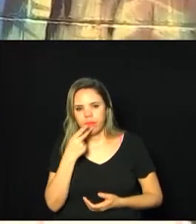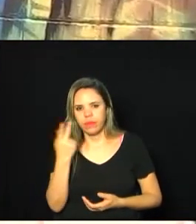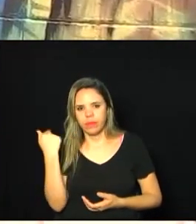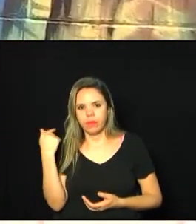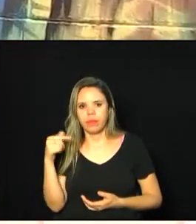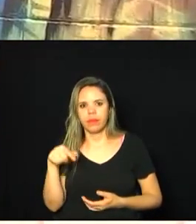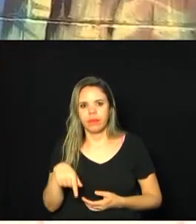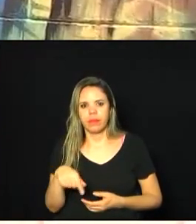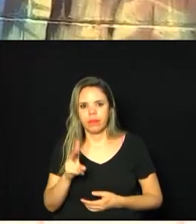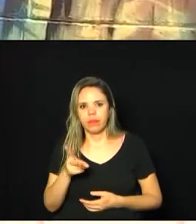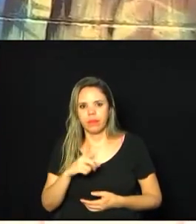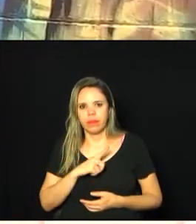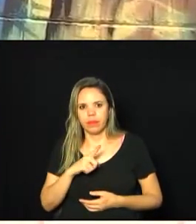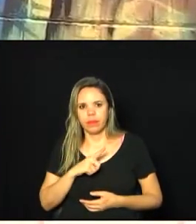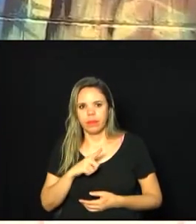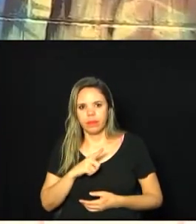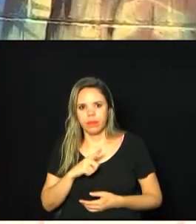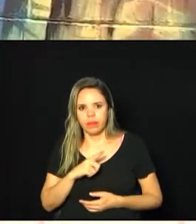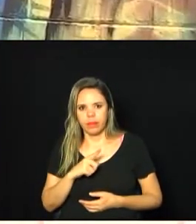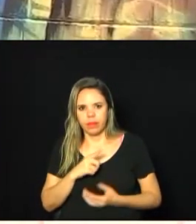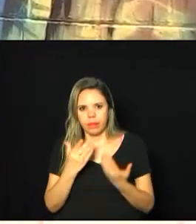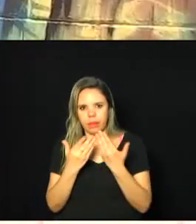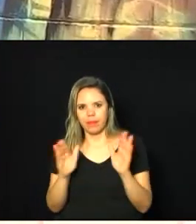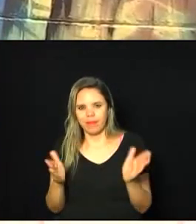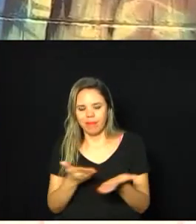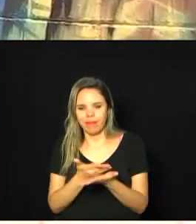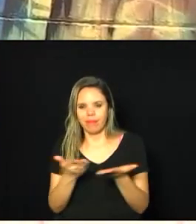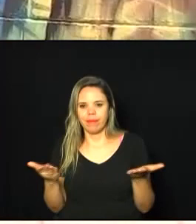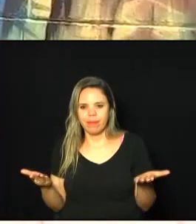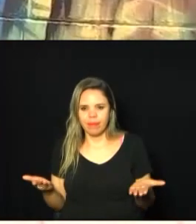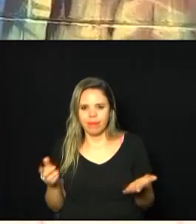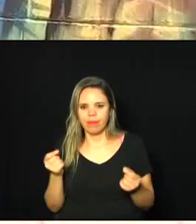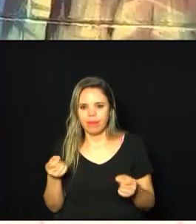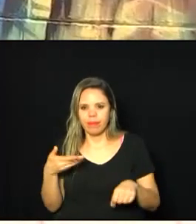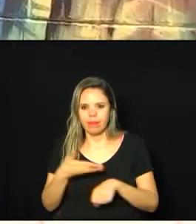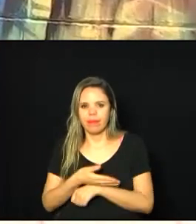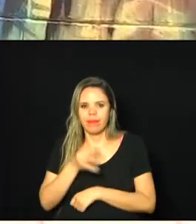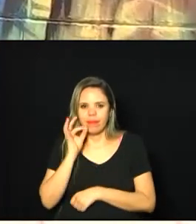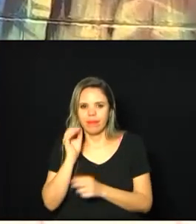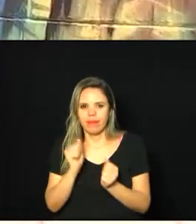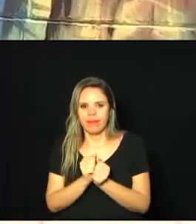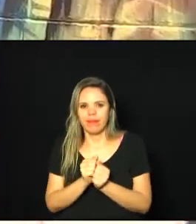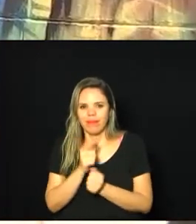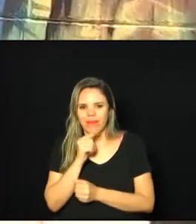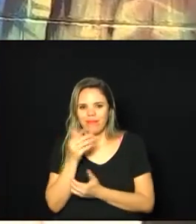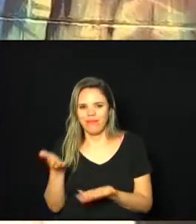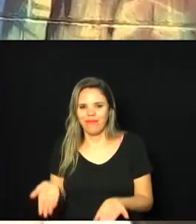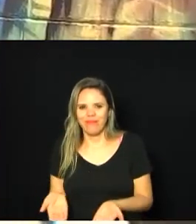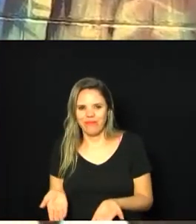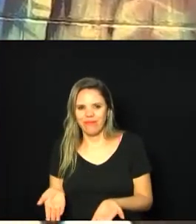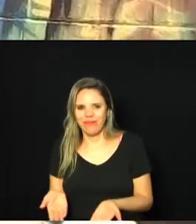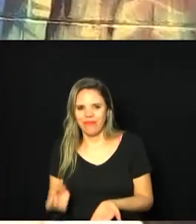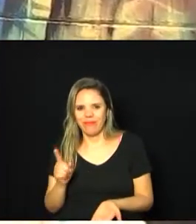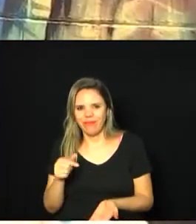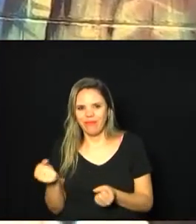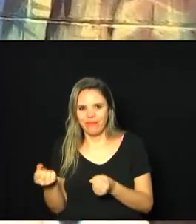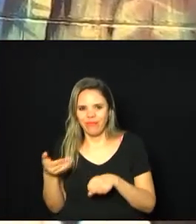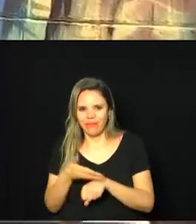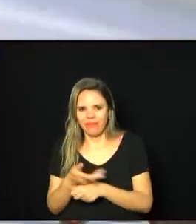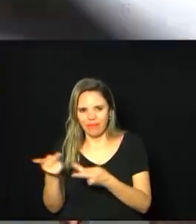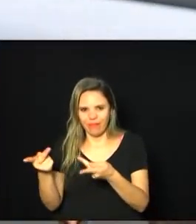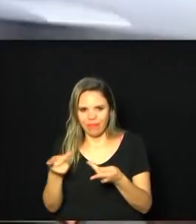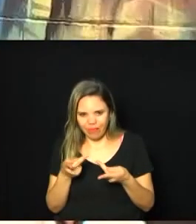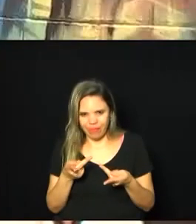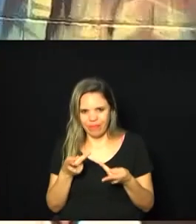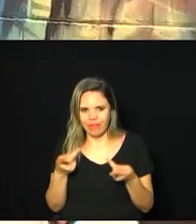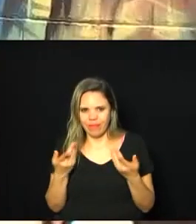disse, sempre vamos estar de portas abertas para quem quiser vir tomar um café ou uma água aqui. Então pode vir que sempre estão